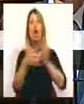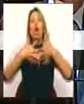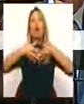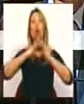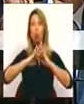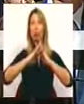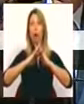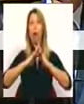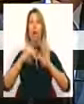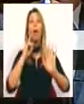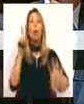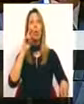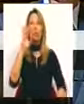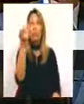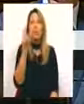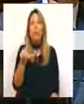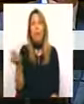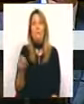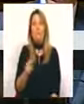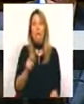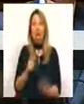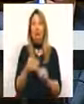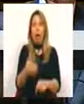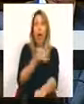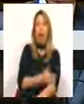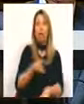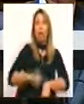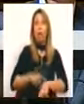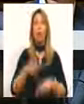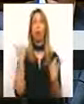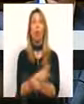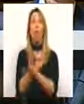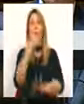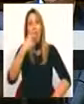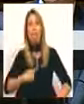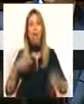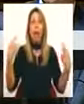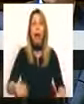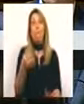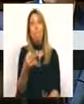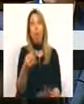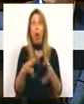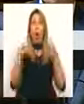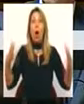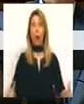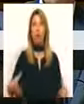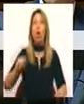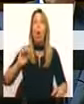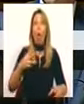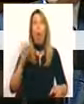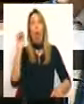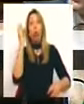incêndios, nem que falhou a seguir a Pedrógão e a seguir a Pedrógão. Não posso perder tempo com isso. Sabe porquê, Sr.